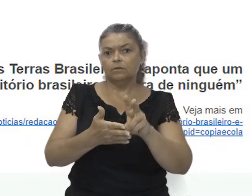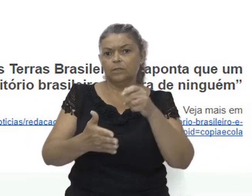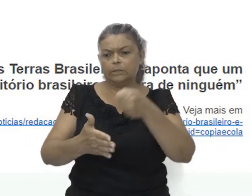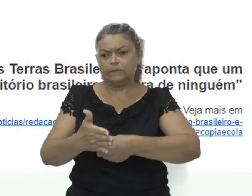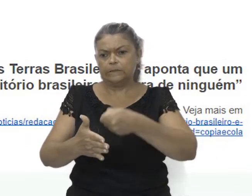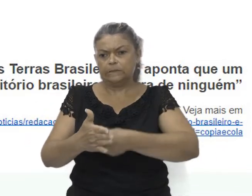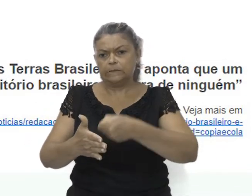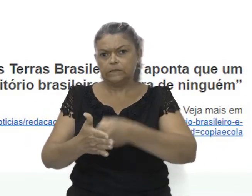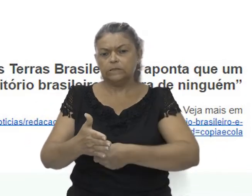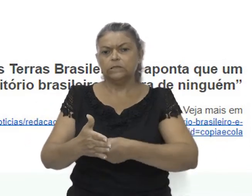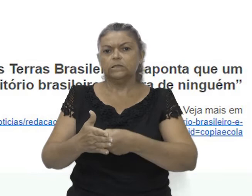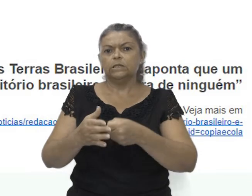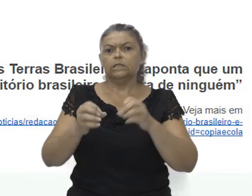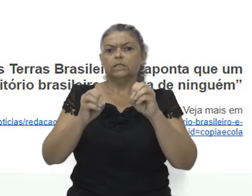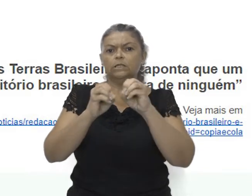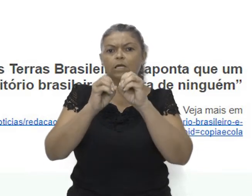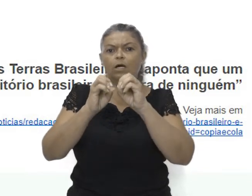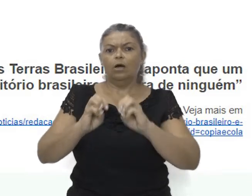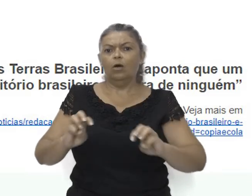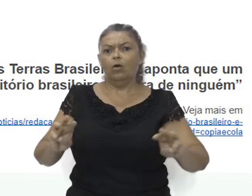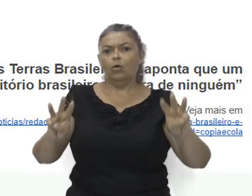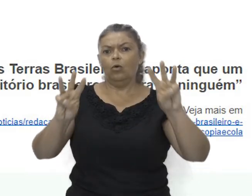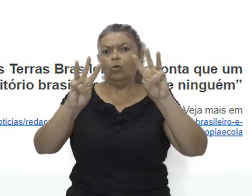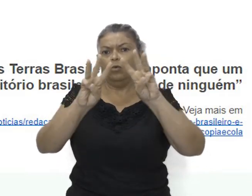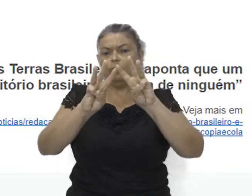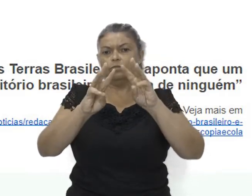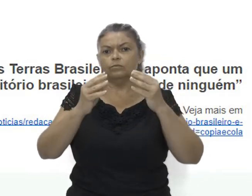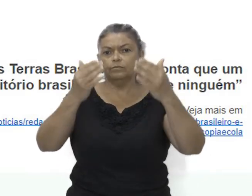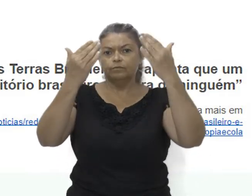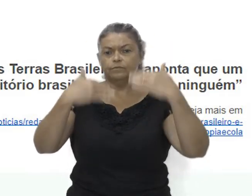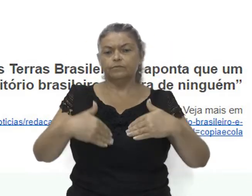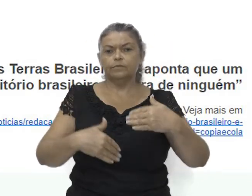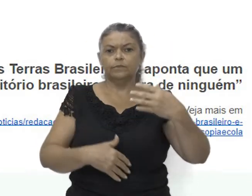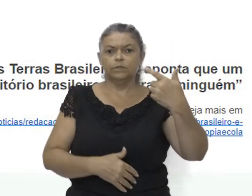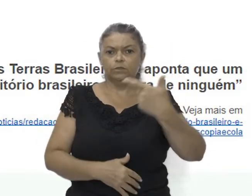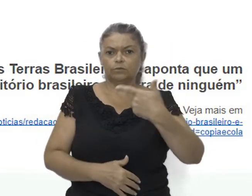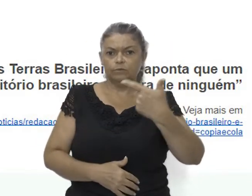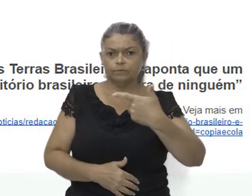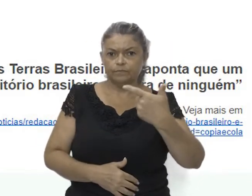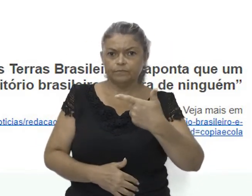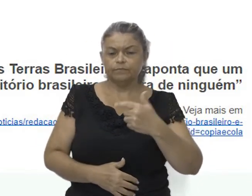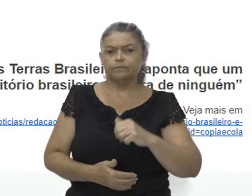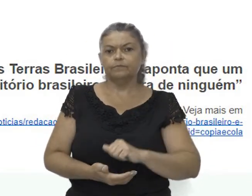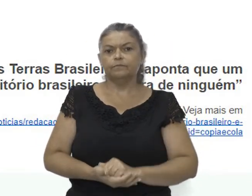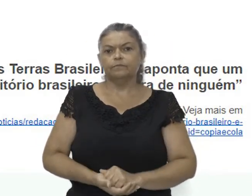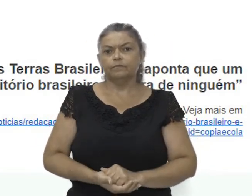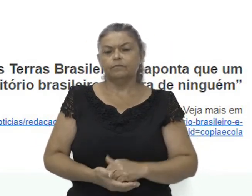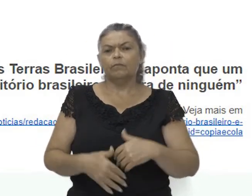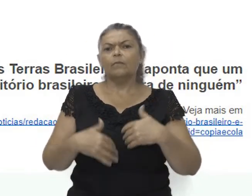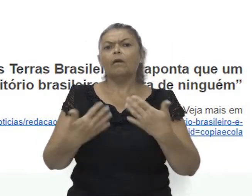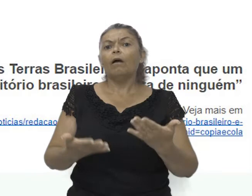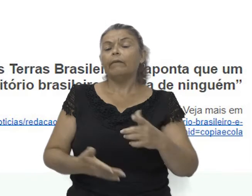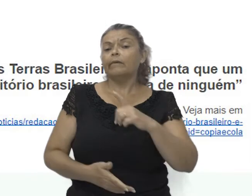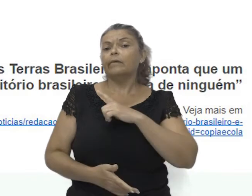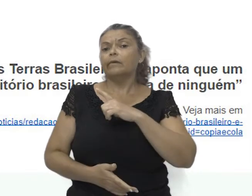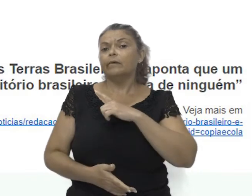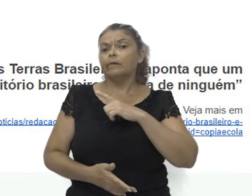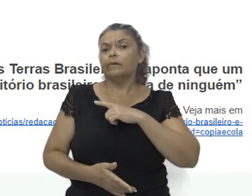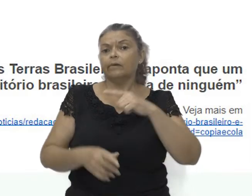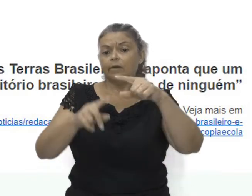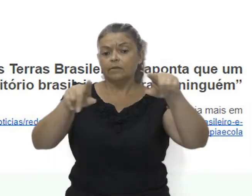Assembleia Geral da ONU. A segunda informação é a seguinte: a quem pertence as